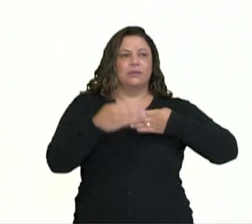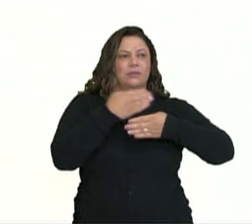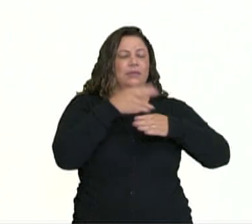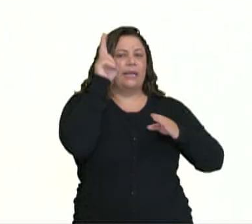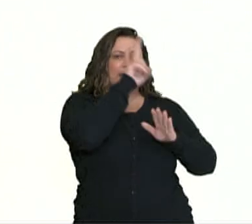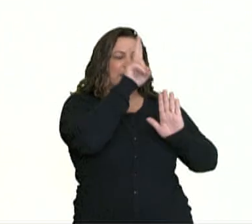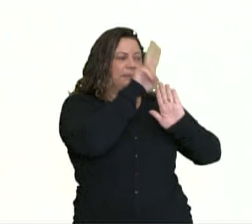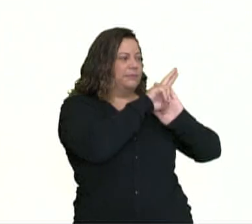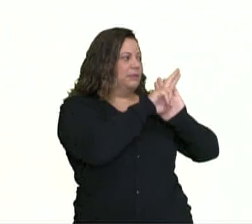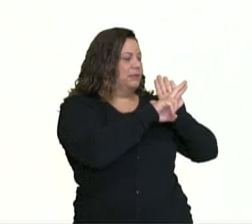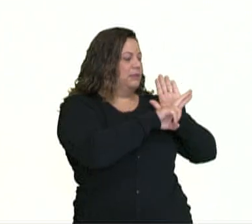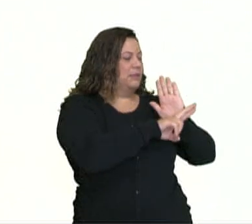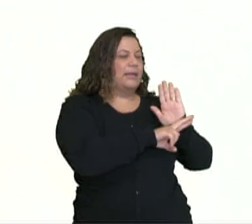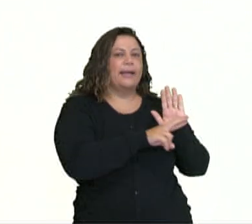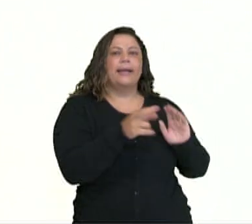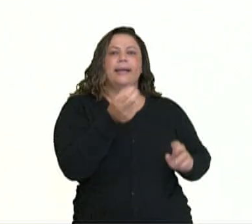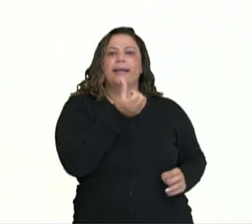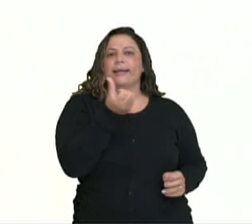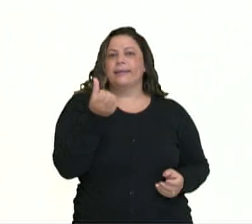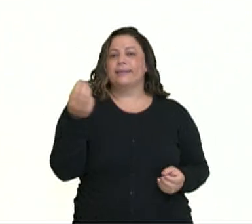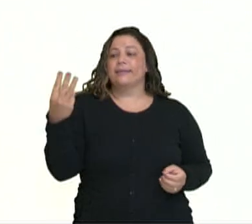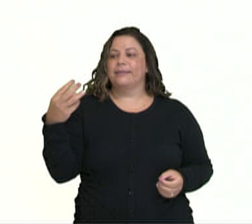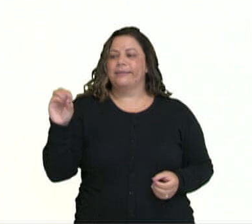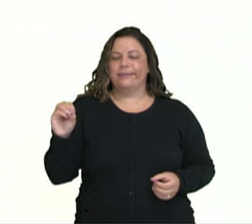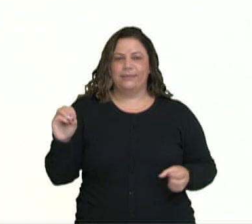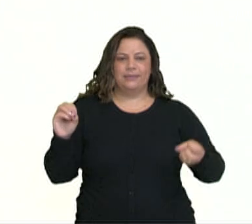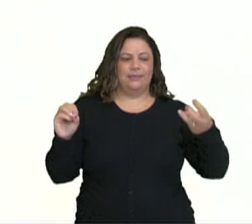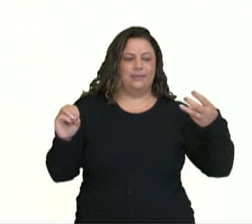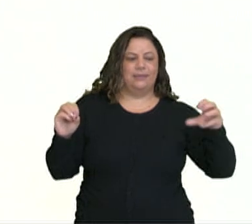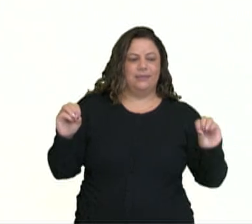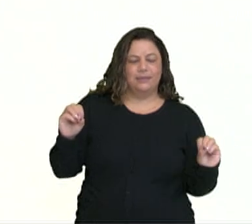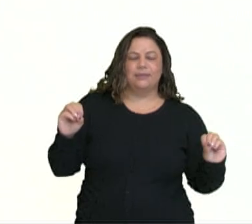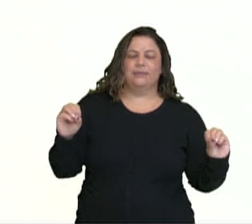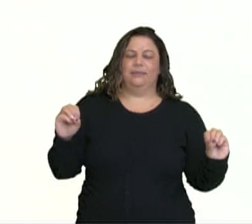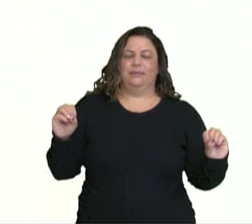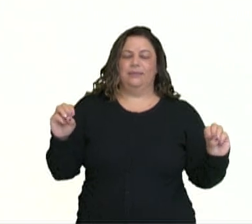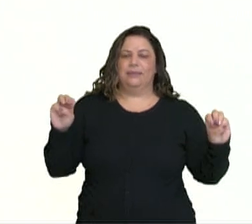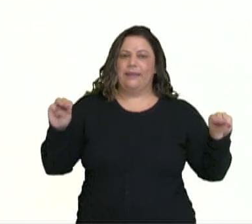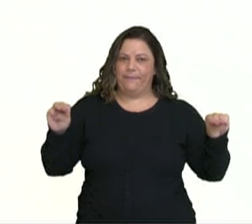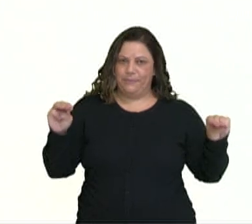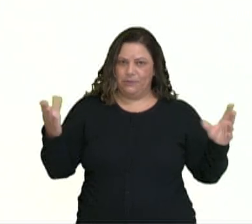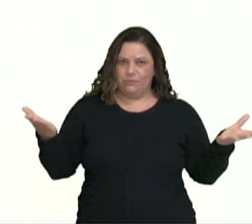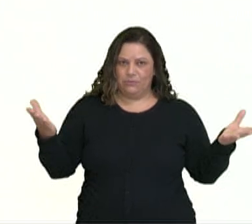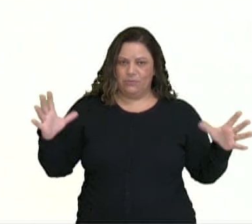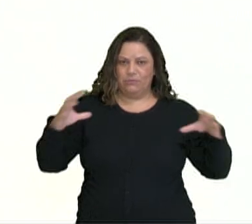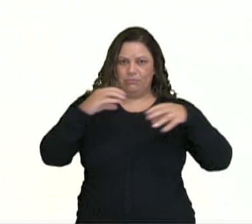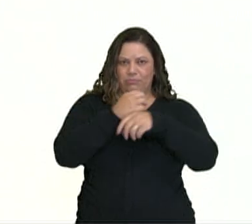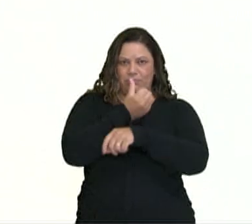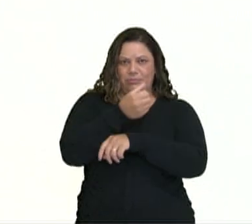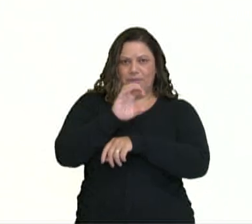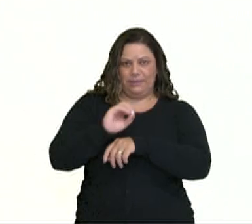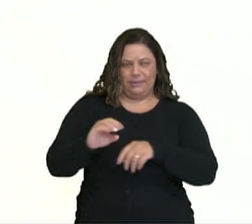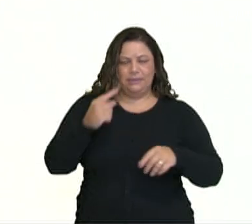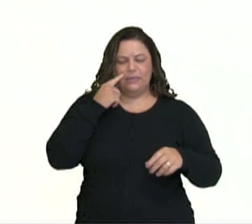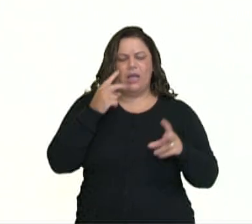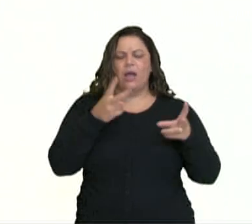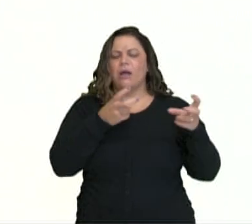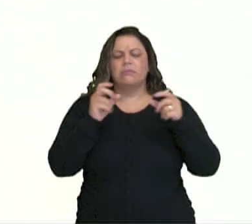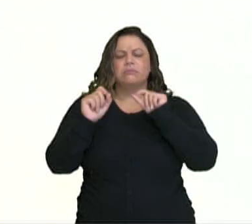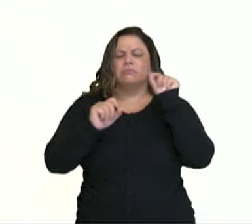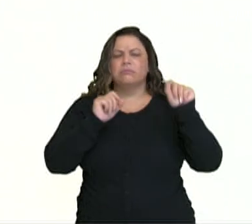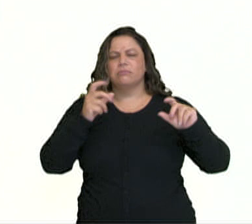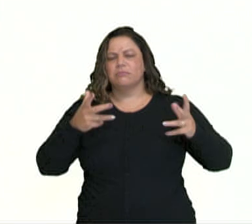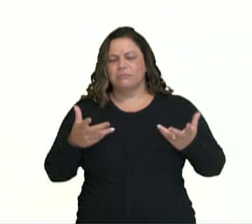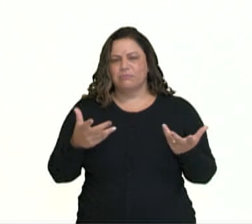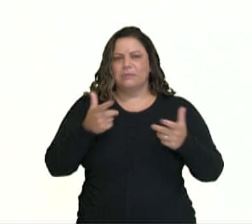regra, né, que é 30 minutos, 2 tempos de 30 minutos, e aonde que está essa deficiência,